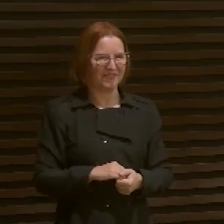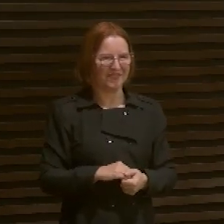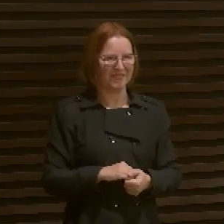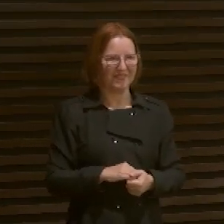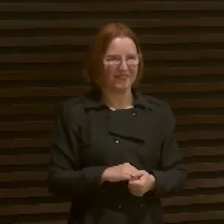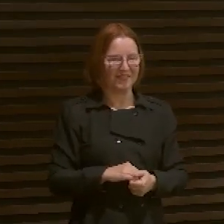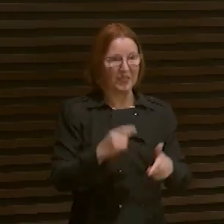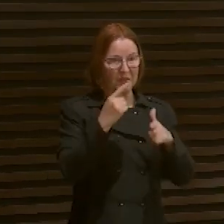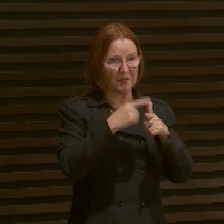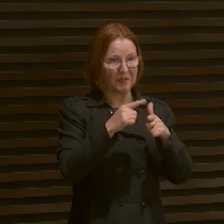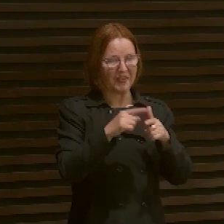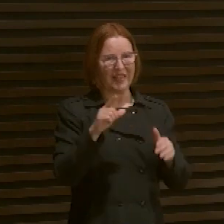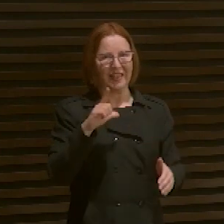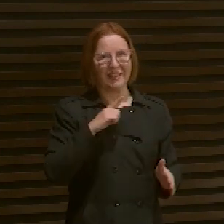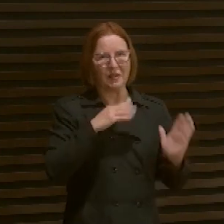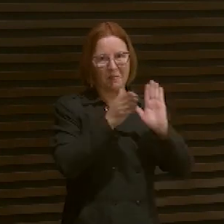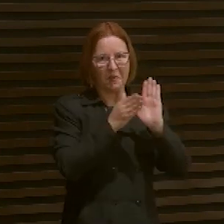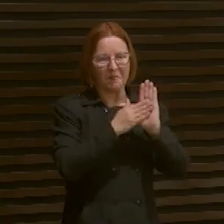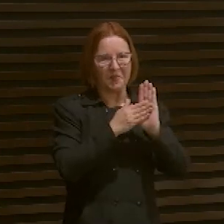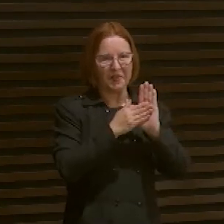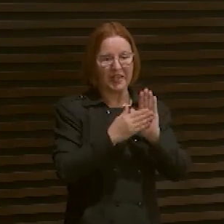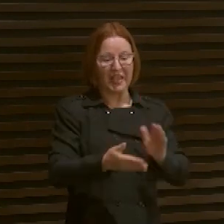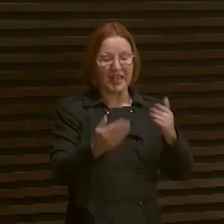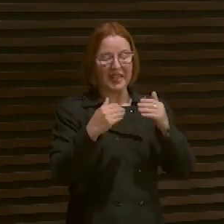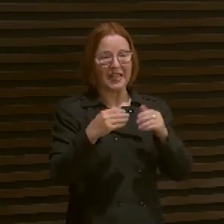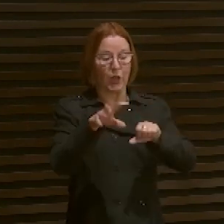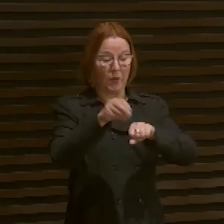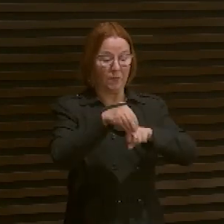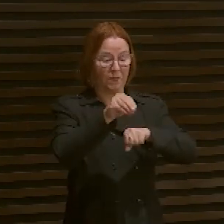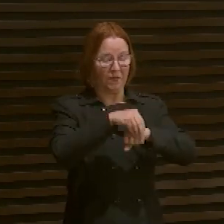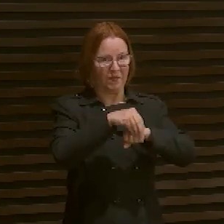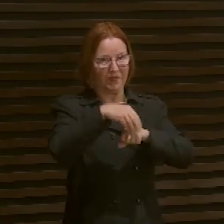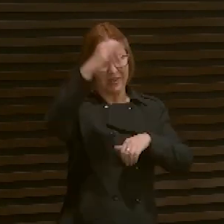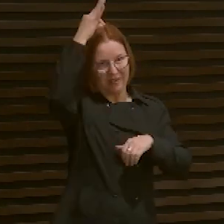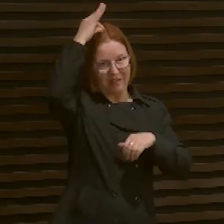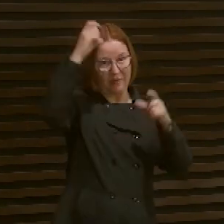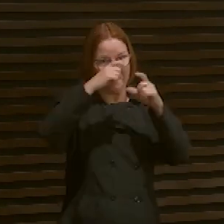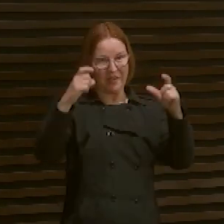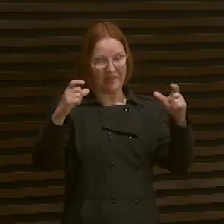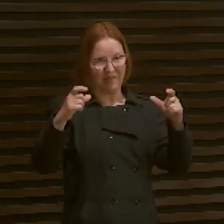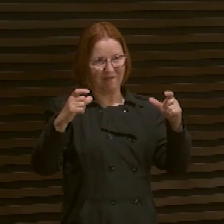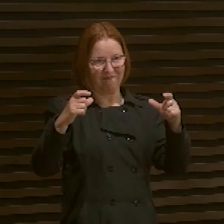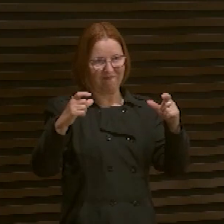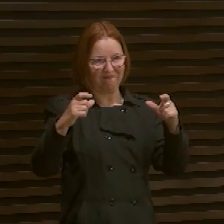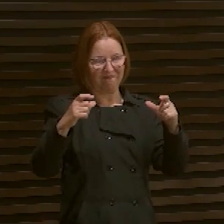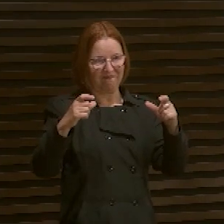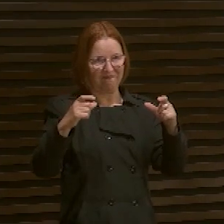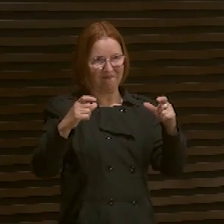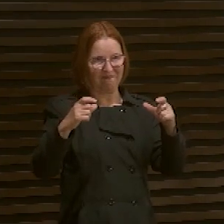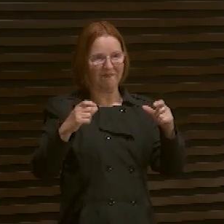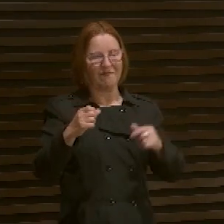As provações têm o propósito de gerar um conhecimento maior em nós, um conhecimento espiritual, acerca de quem nós somos,